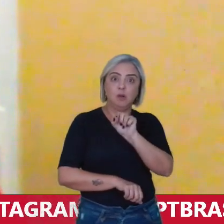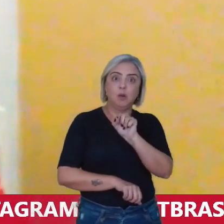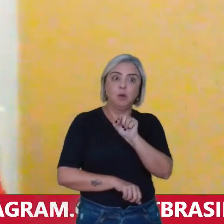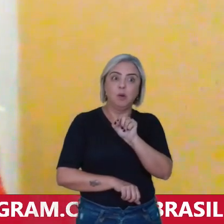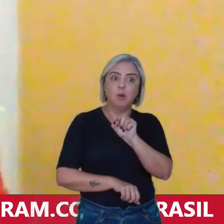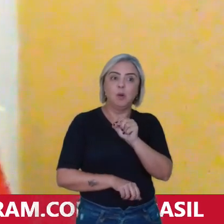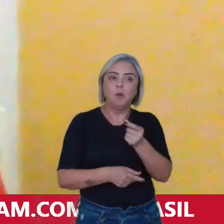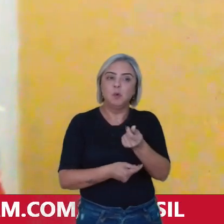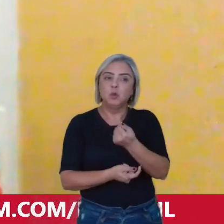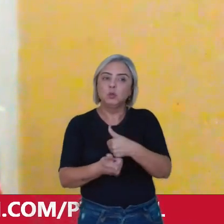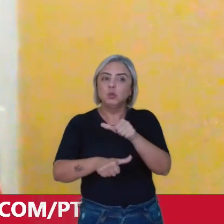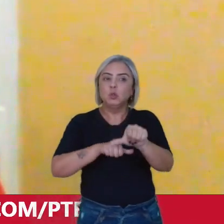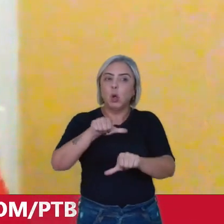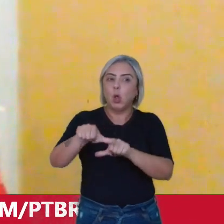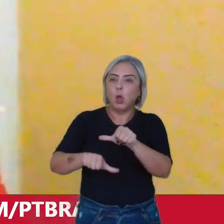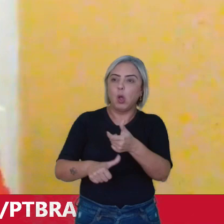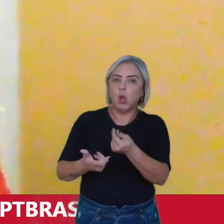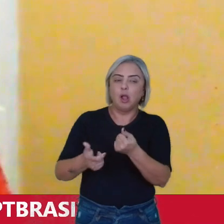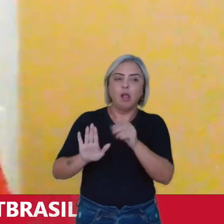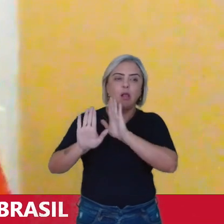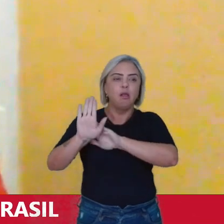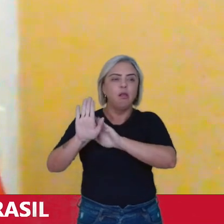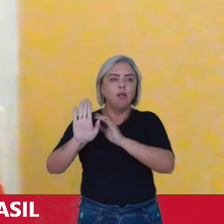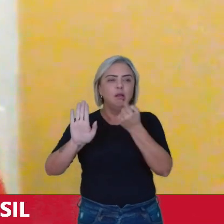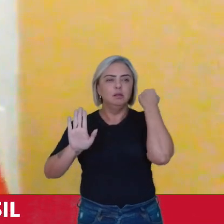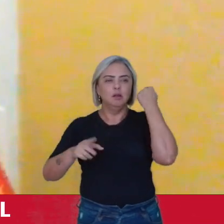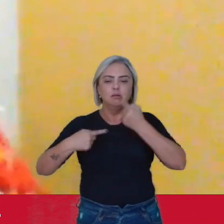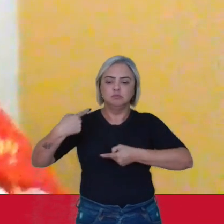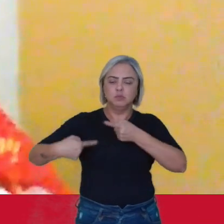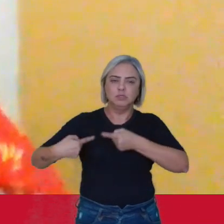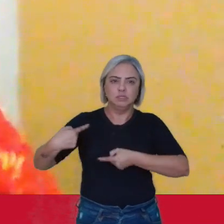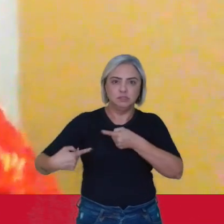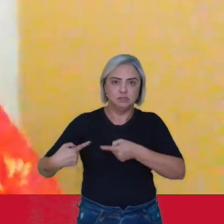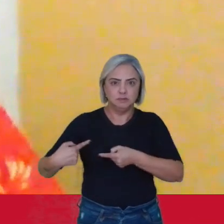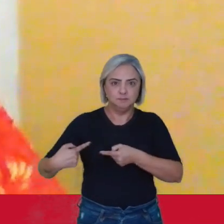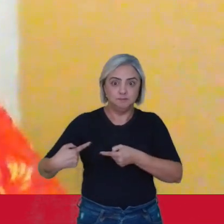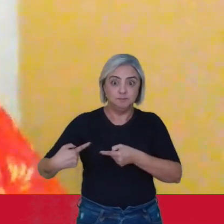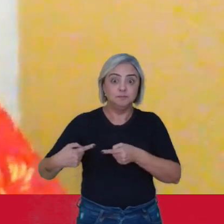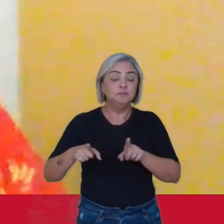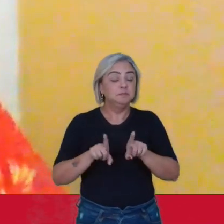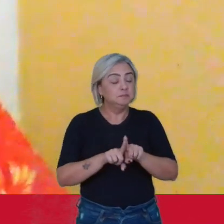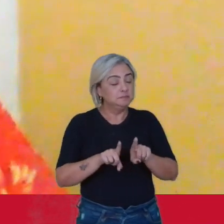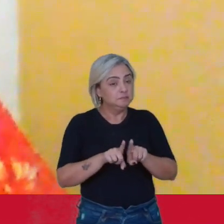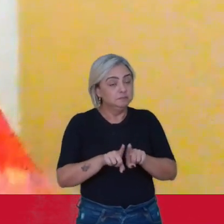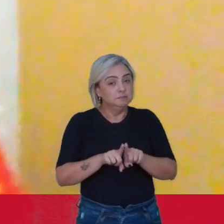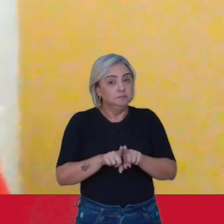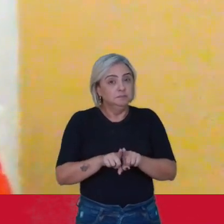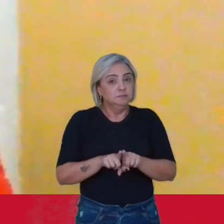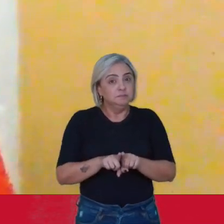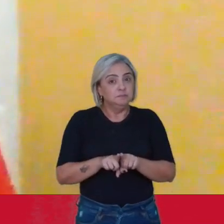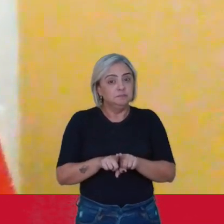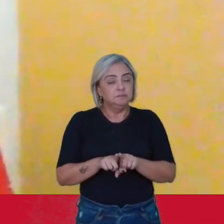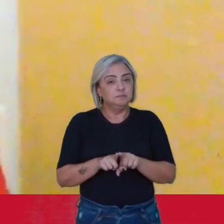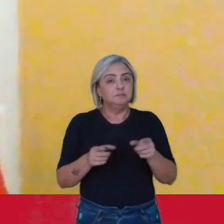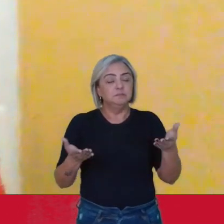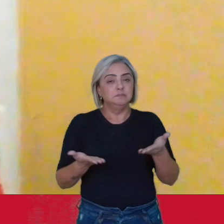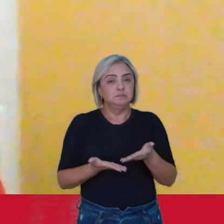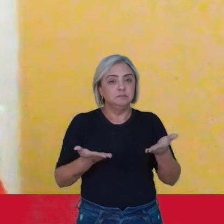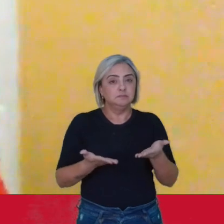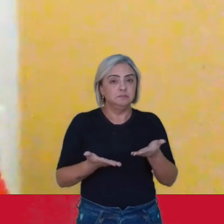uma barganha ideológica e política, como